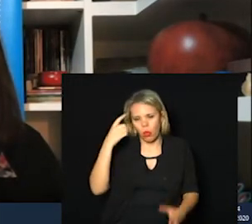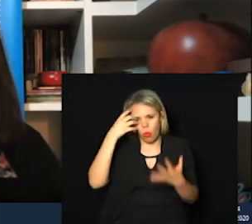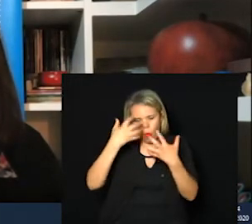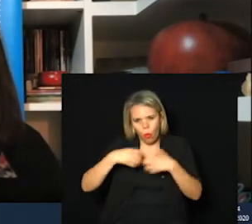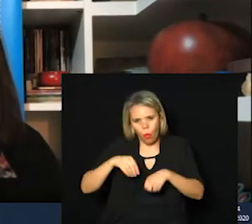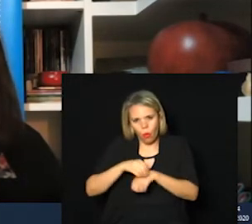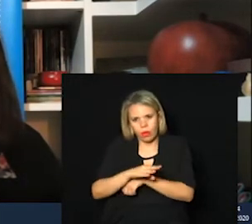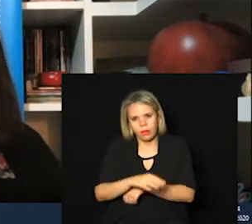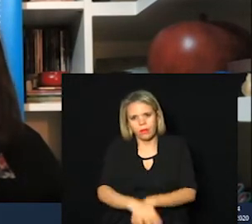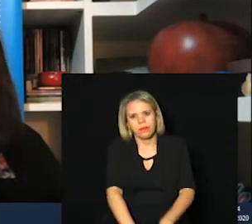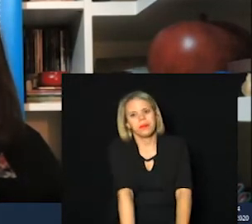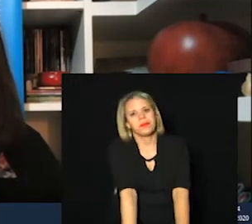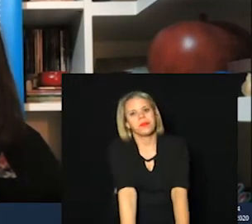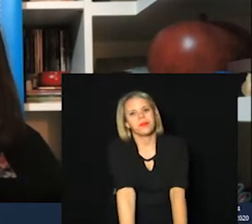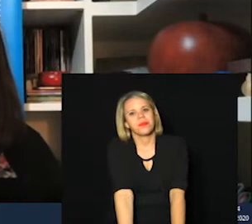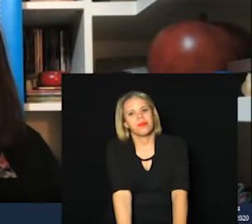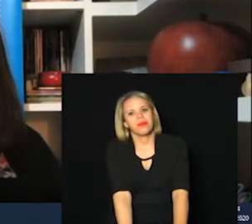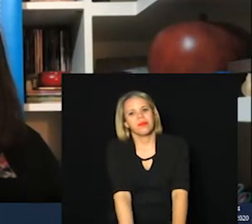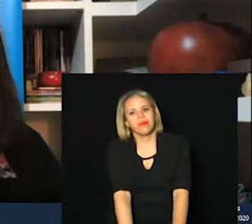também.